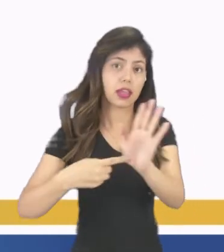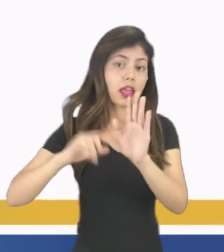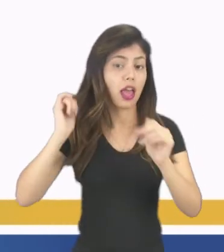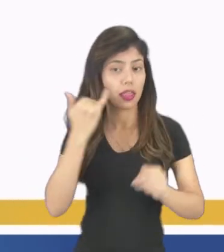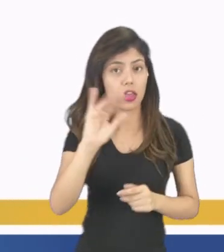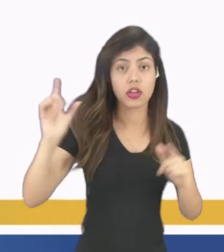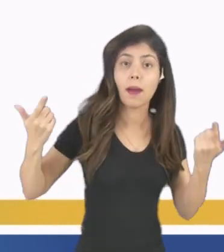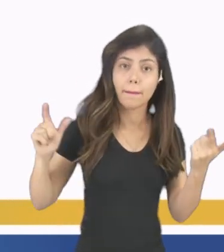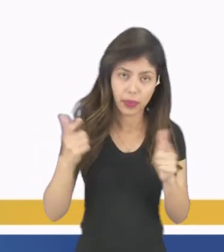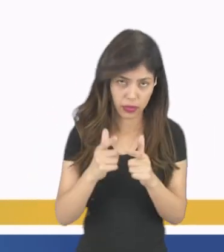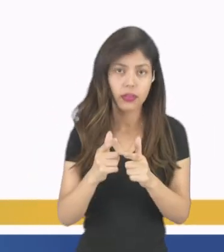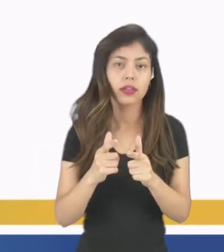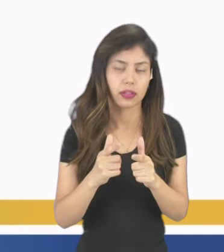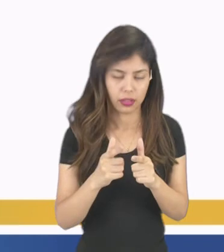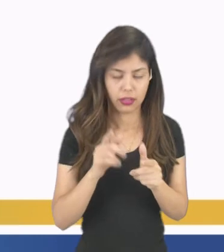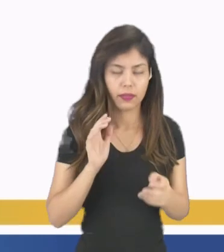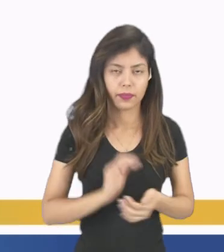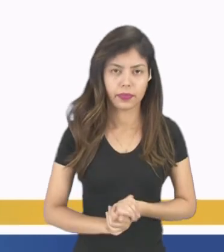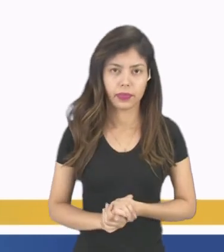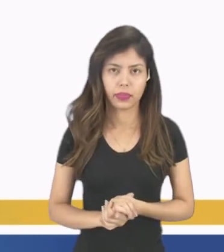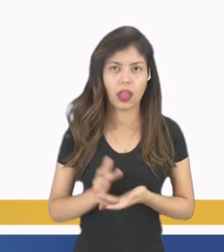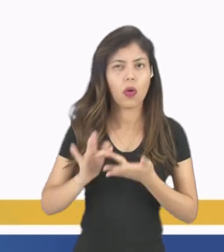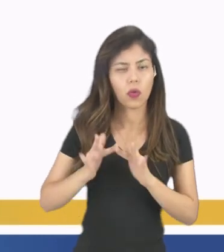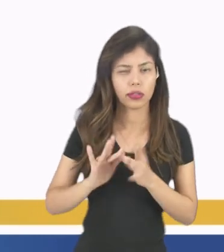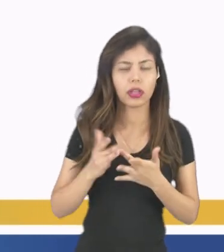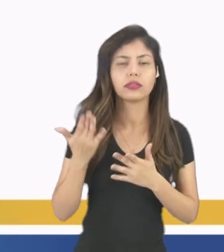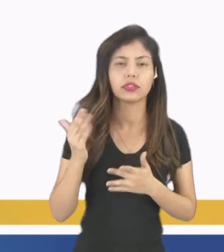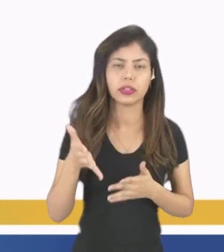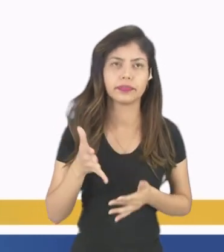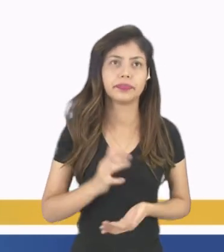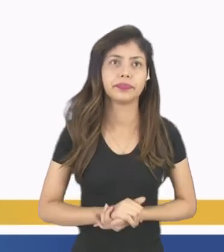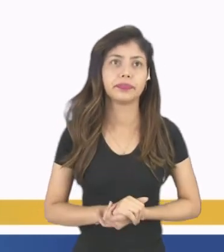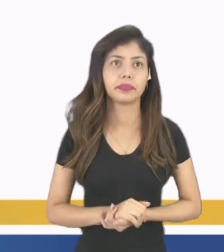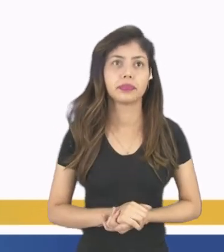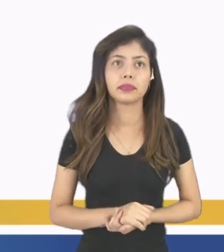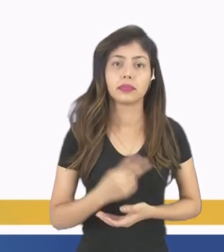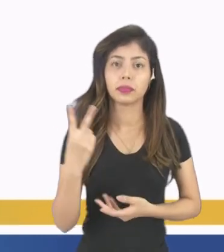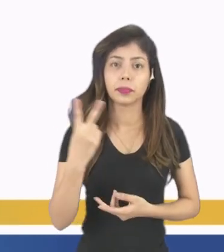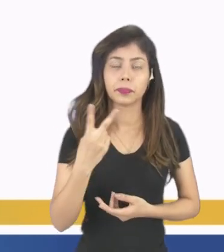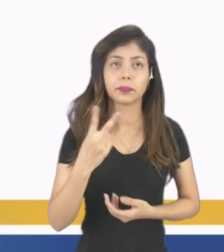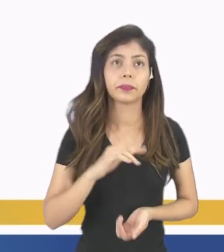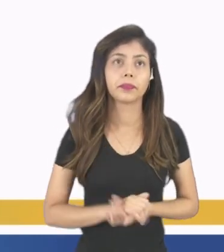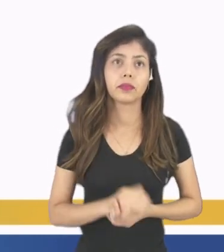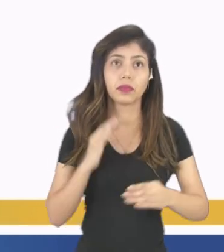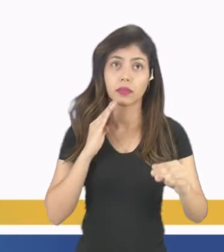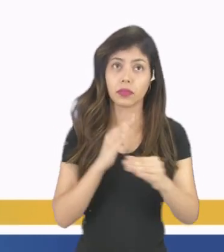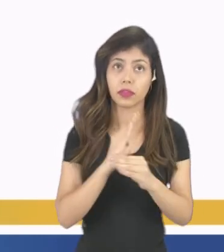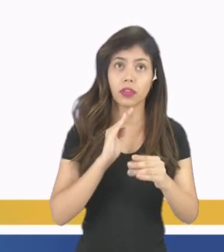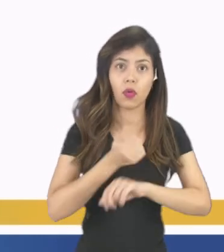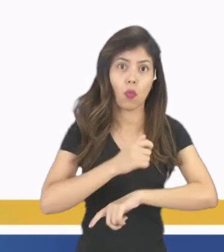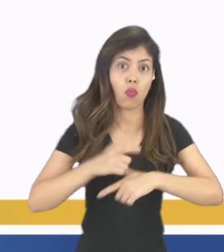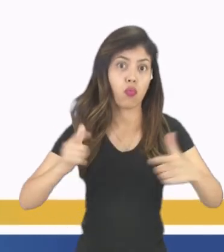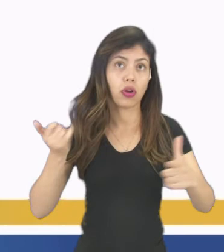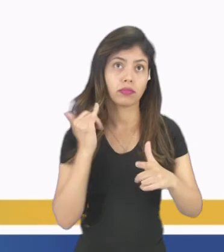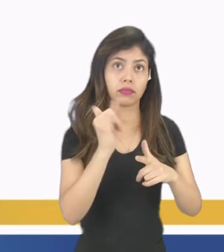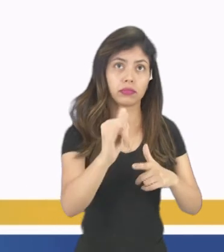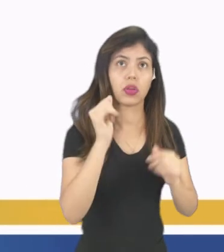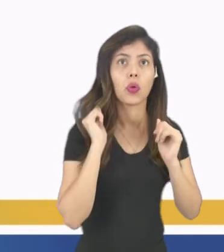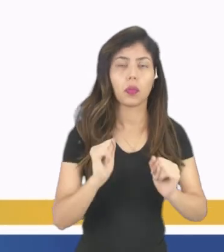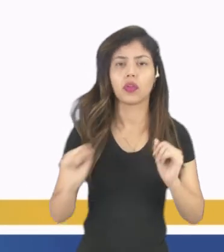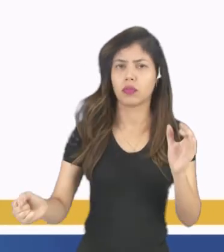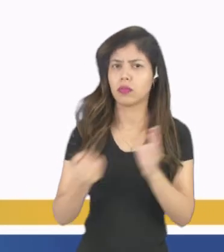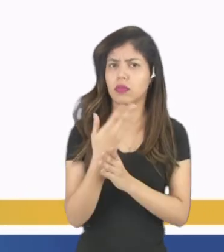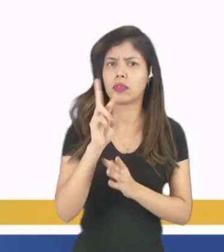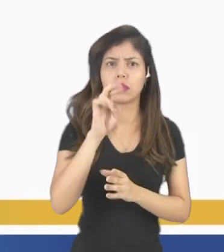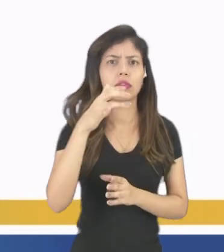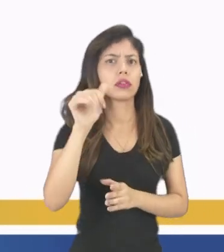mínima necessária e tiver uma afinidade. Segundo, uma colisão altamente energética pode